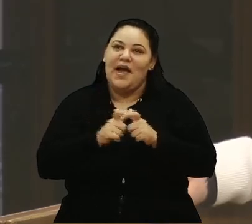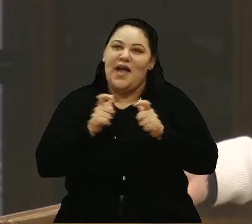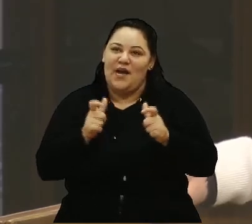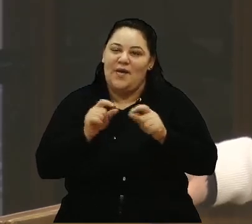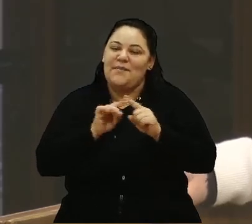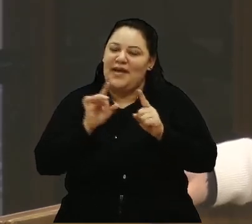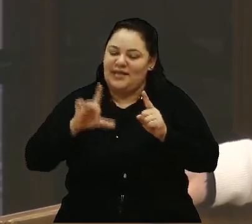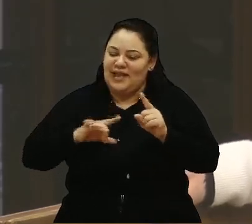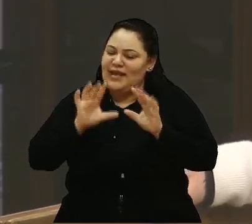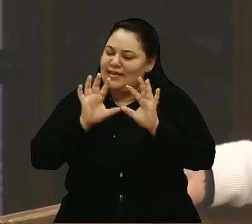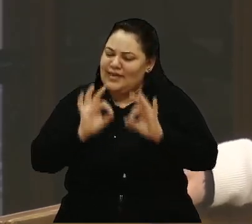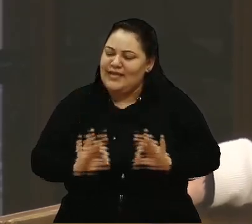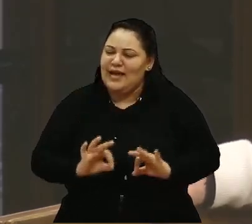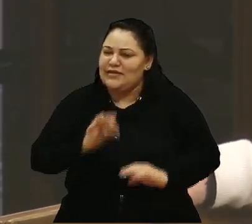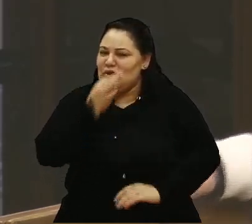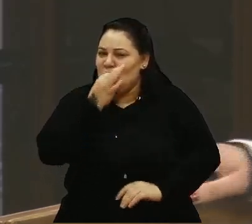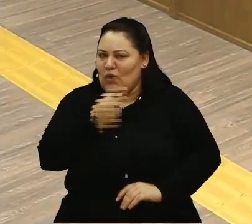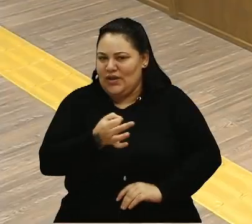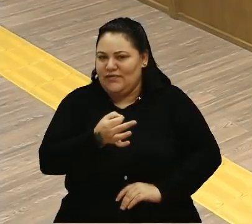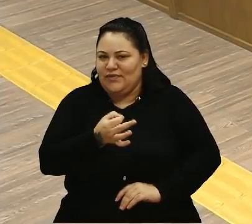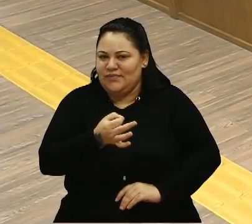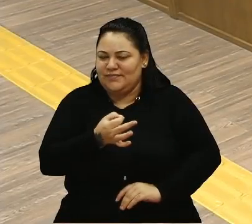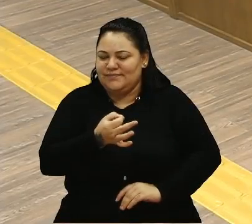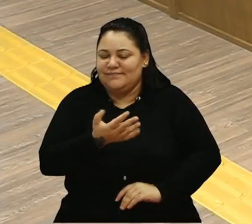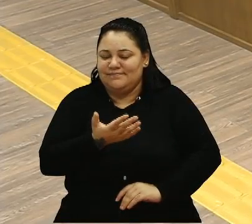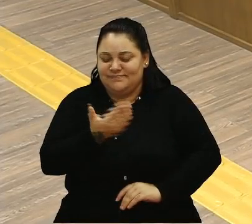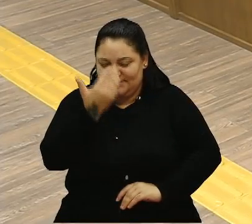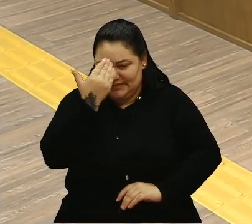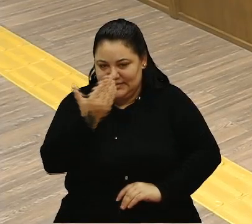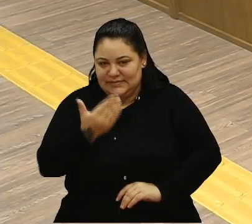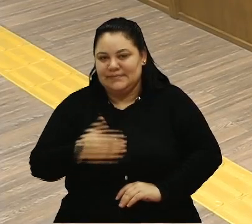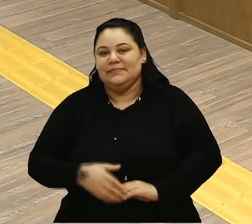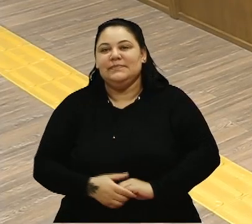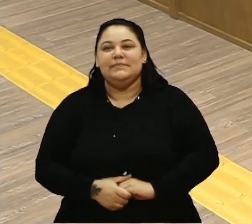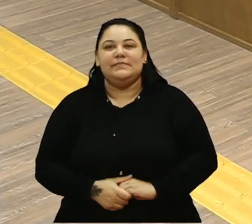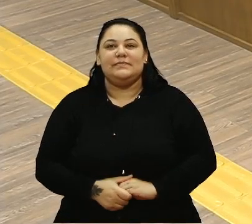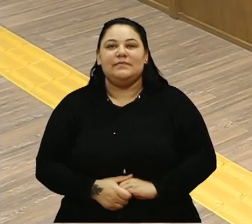pequenas que são bem absurdas. Muito obrigado. Em declaração de líder,